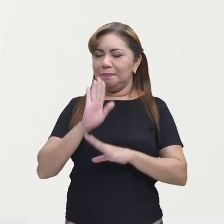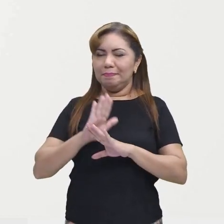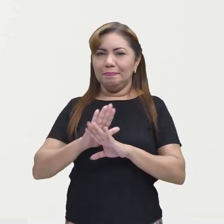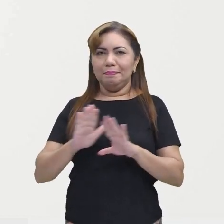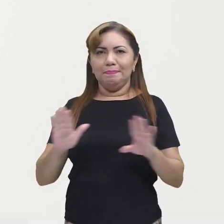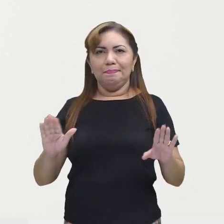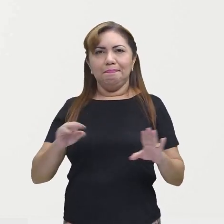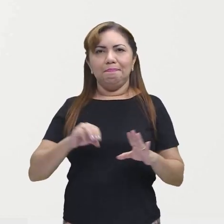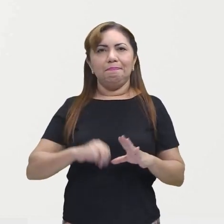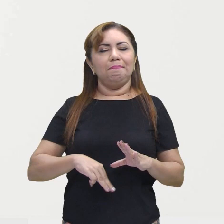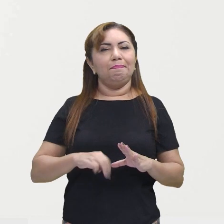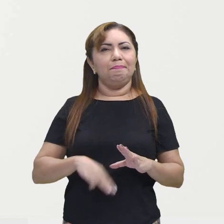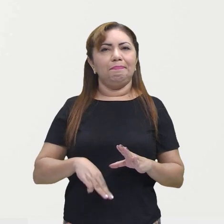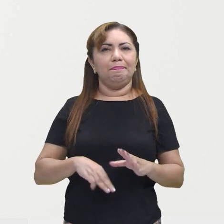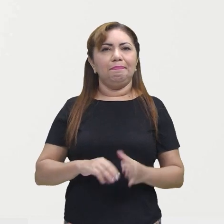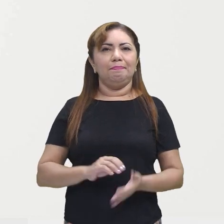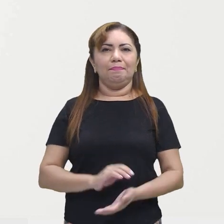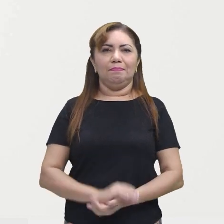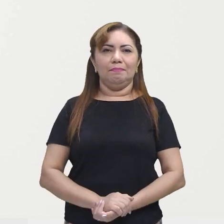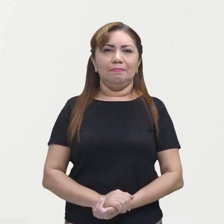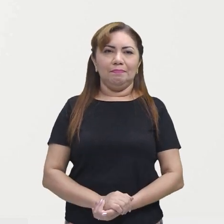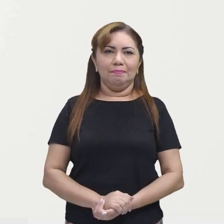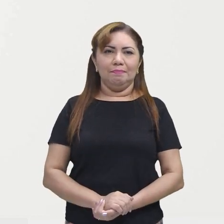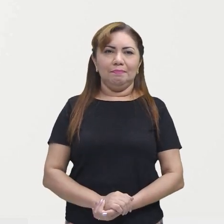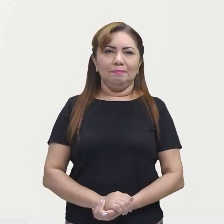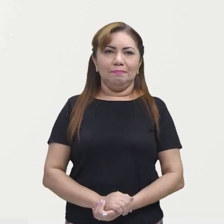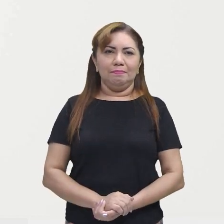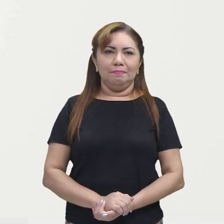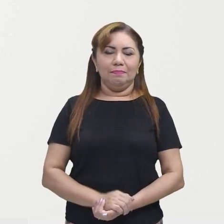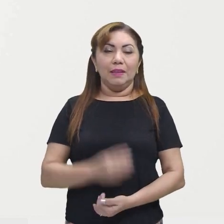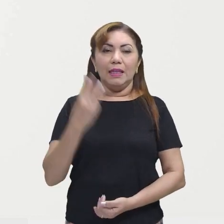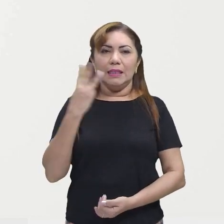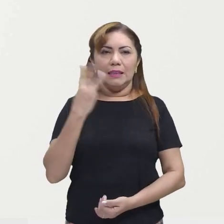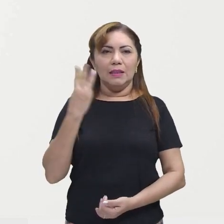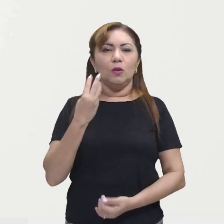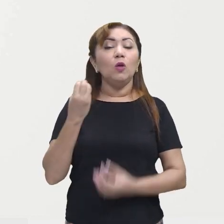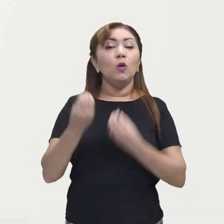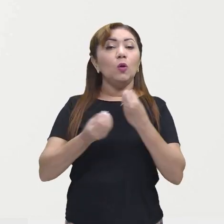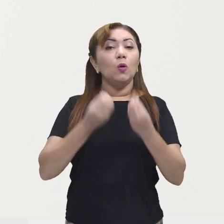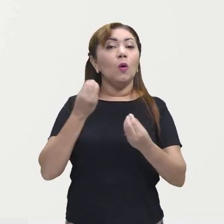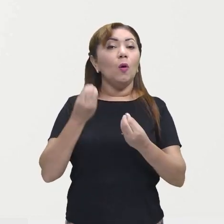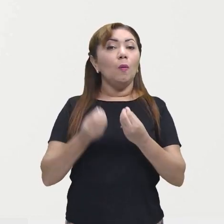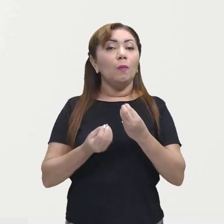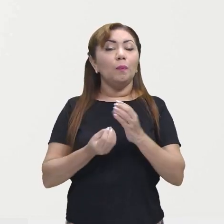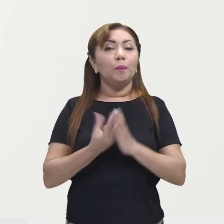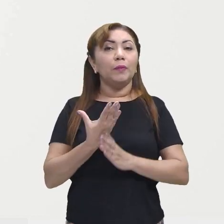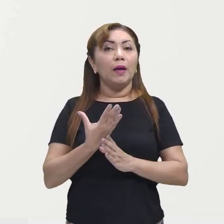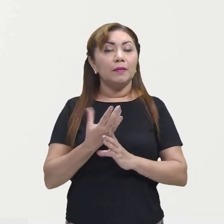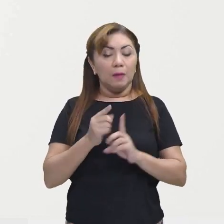número 3. Como ocorre a fecundação?